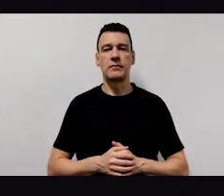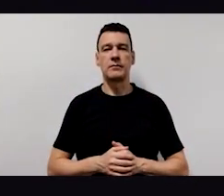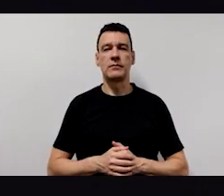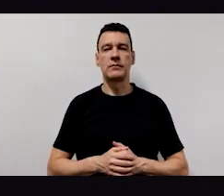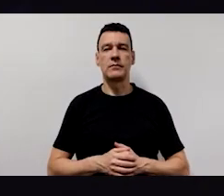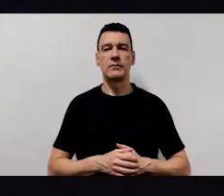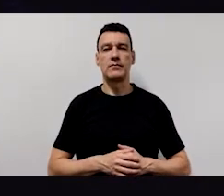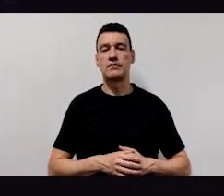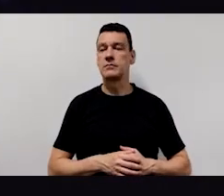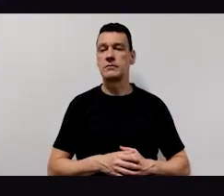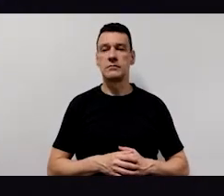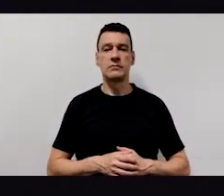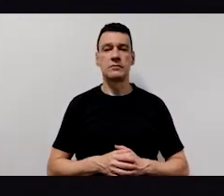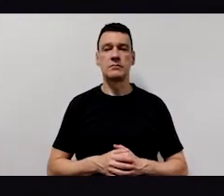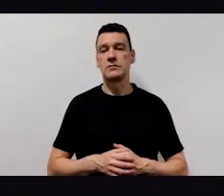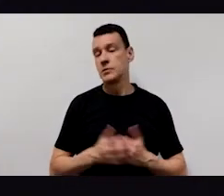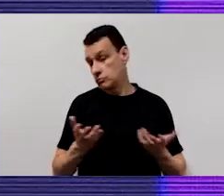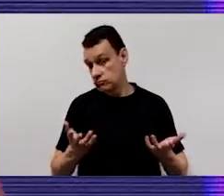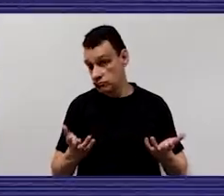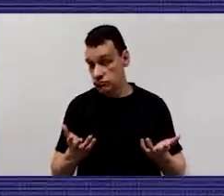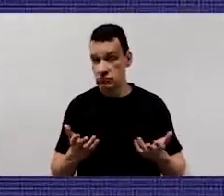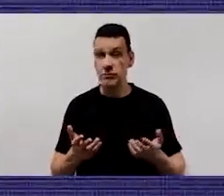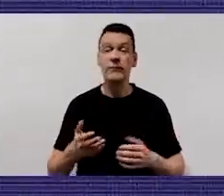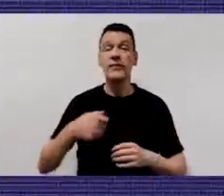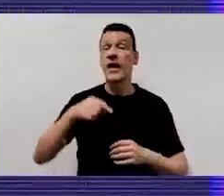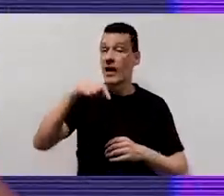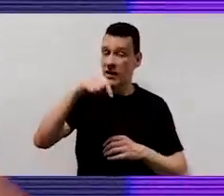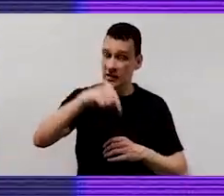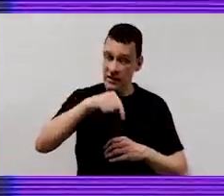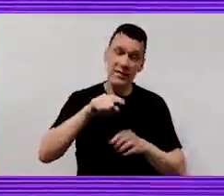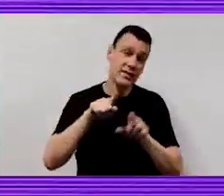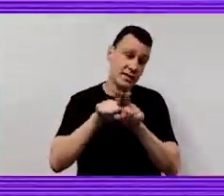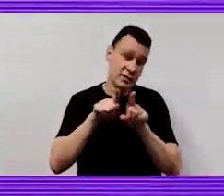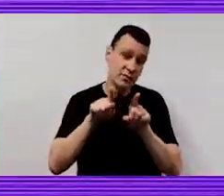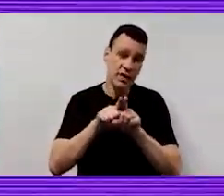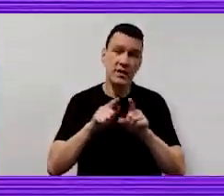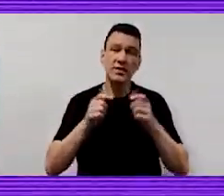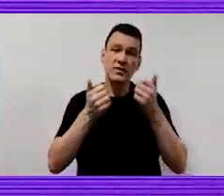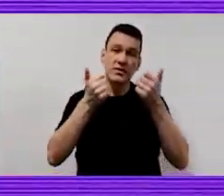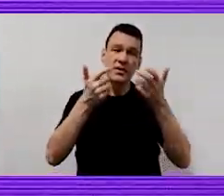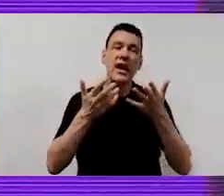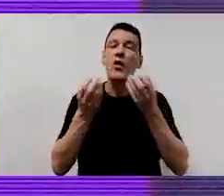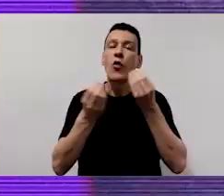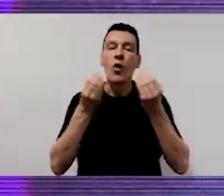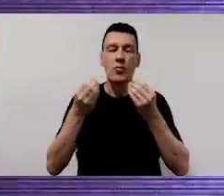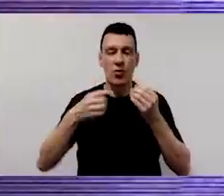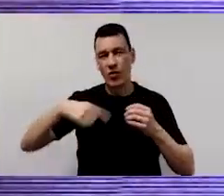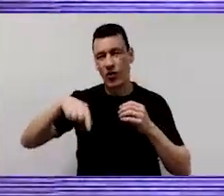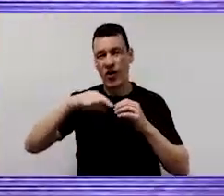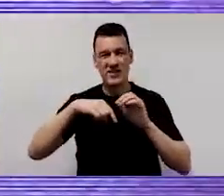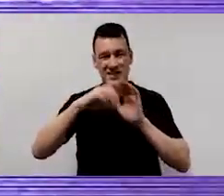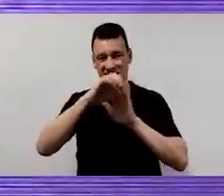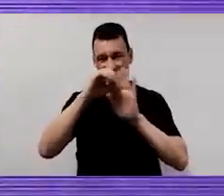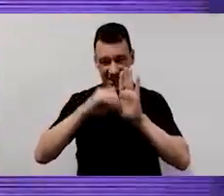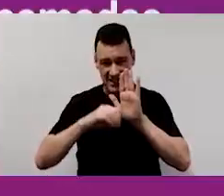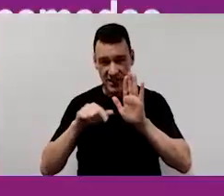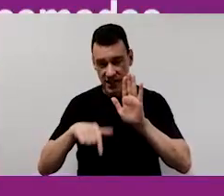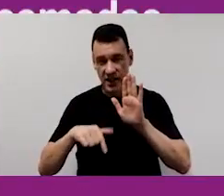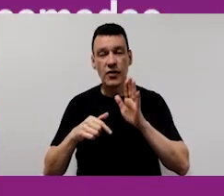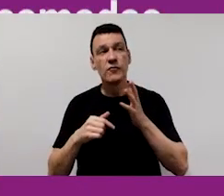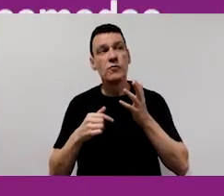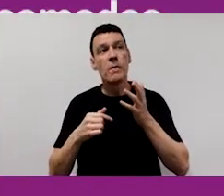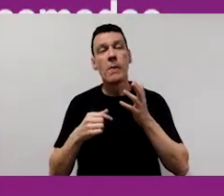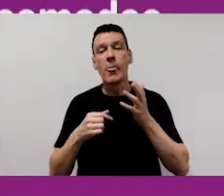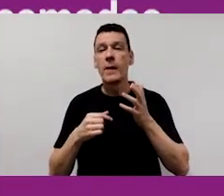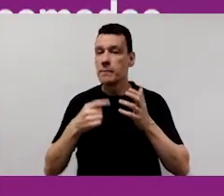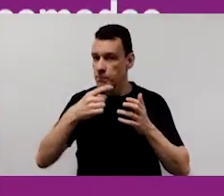Bom, aqui também trazendo um pouco de como nós, como Serasa, estamos no mercado, a gente acredita muito numa solução ponta a ponta. Então, a gente